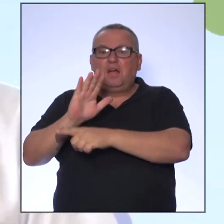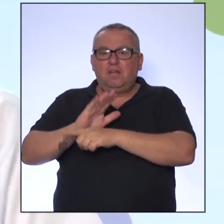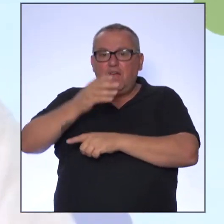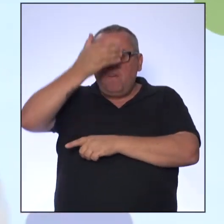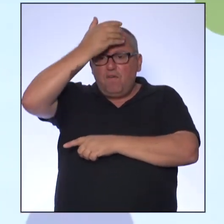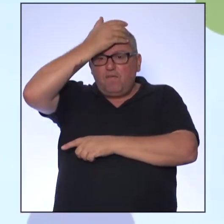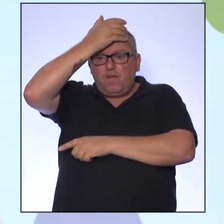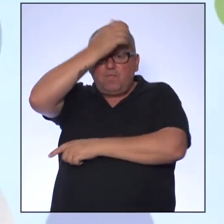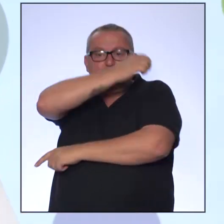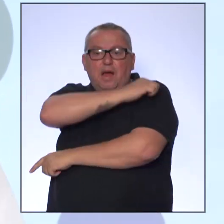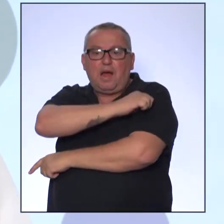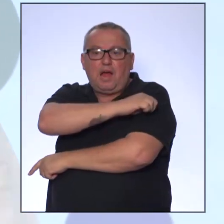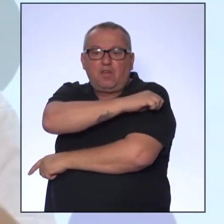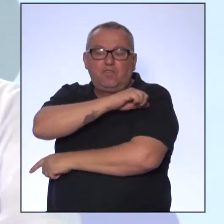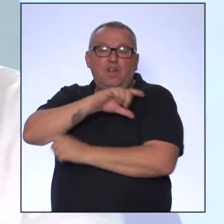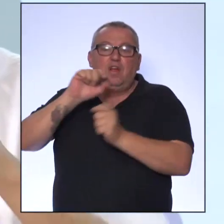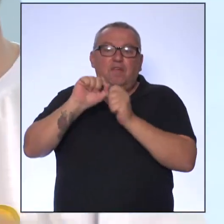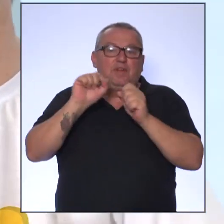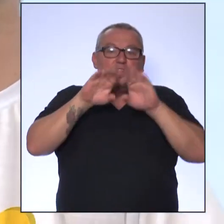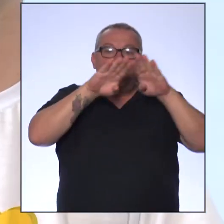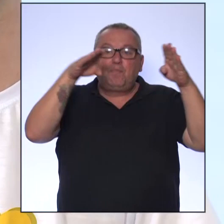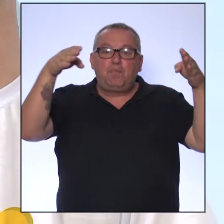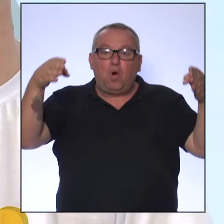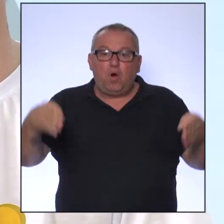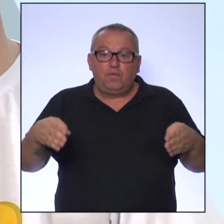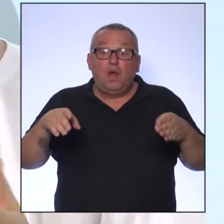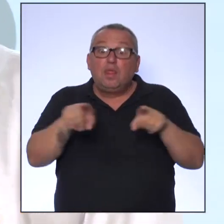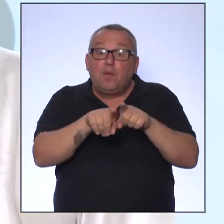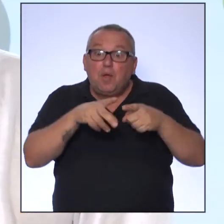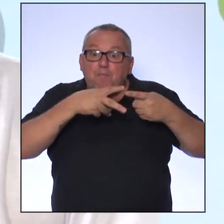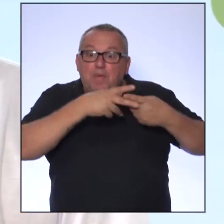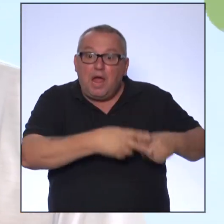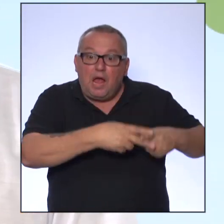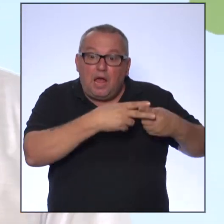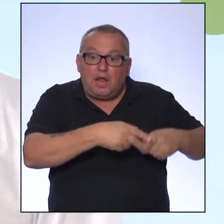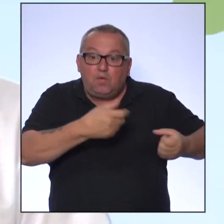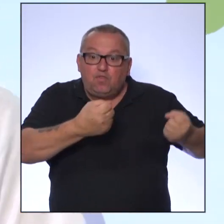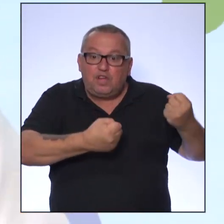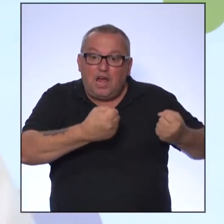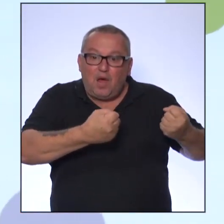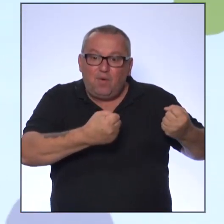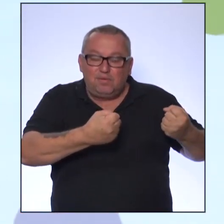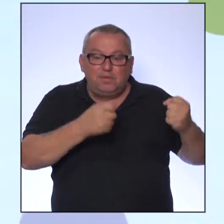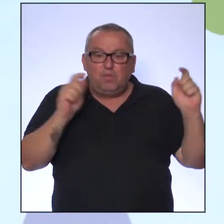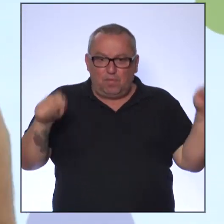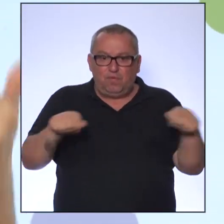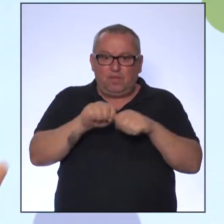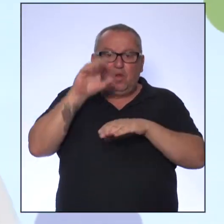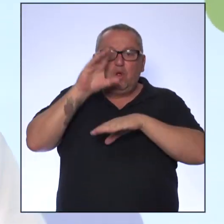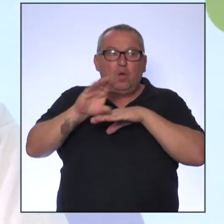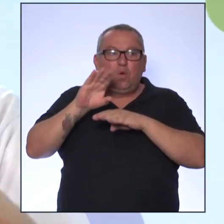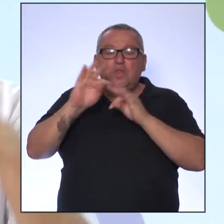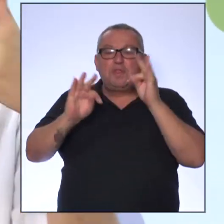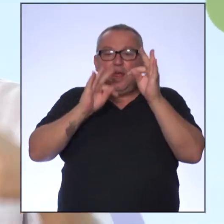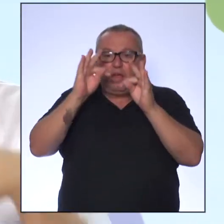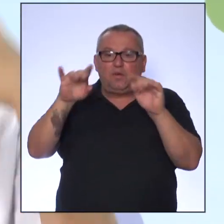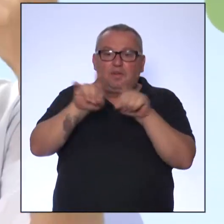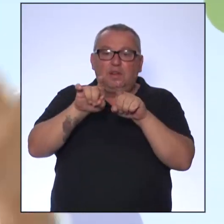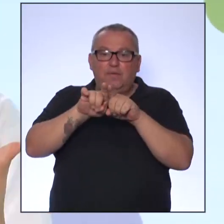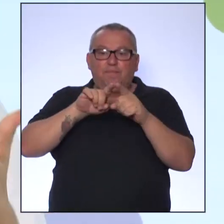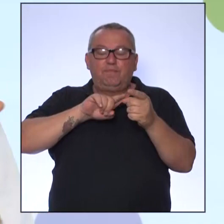enfermagem, marceneiro, mecânico automotivo. Você pode fazer cursos técnicos. Então, tem várias universidades,